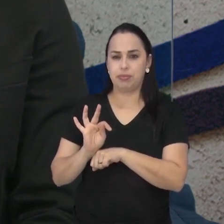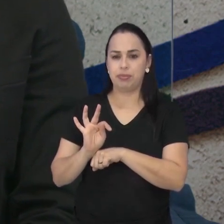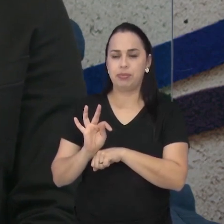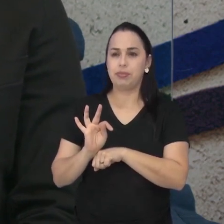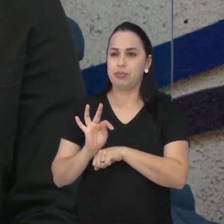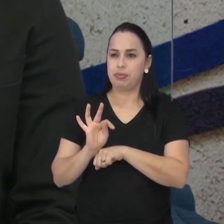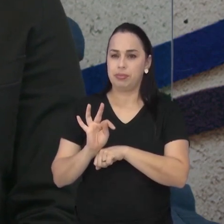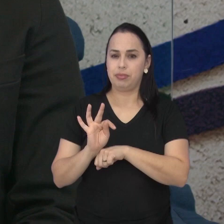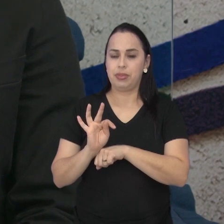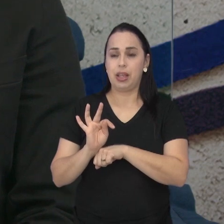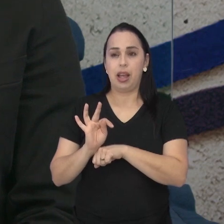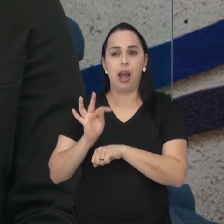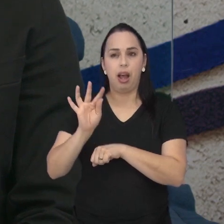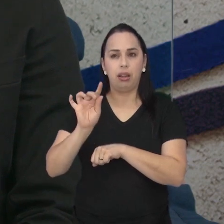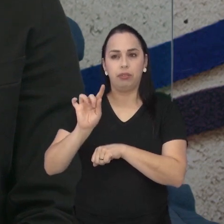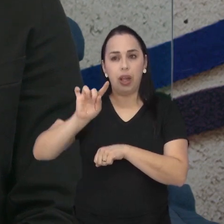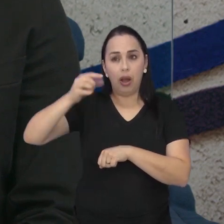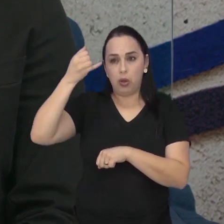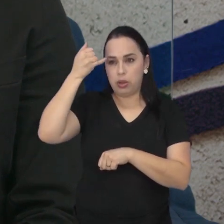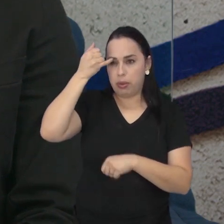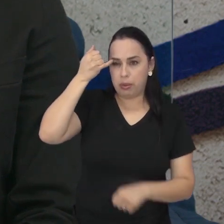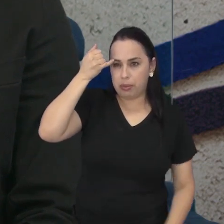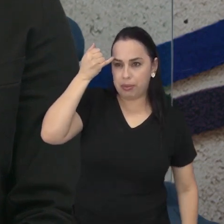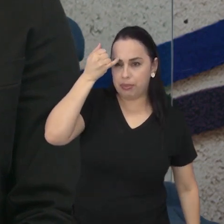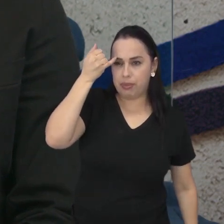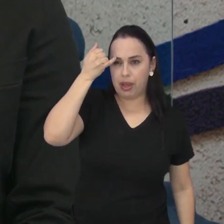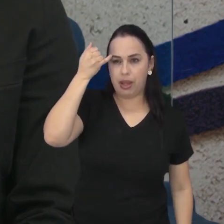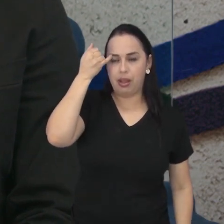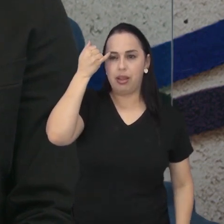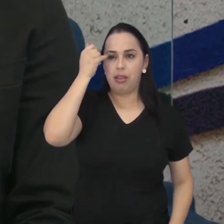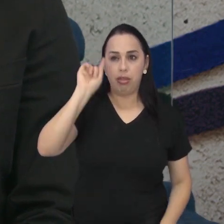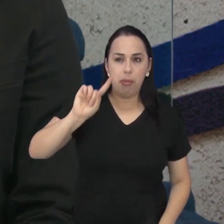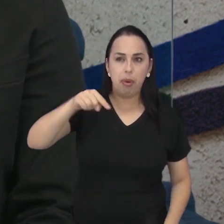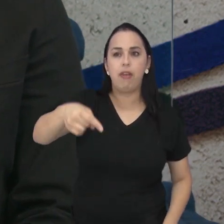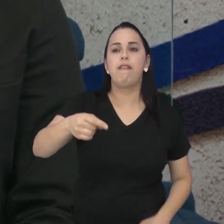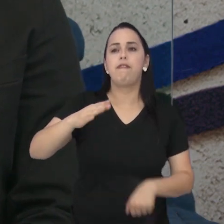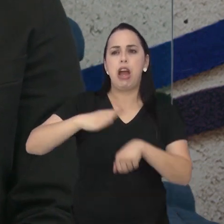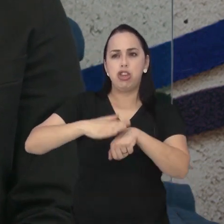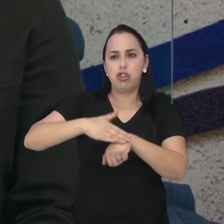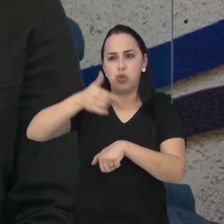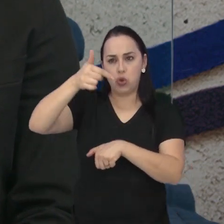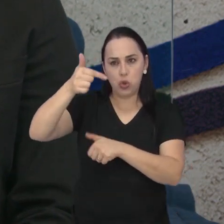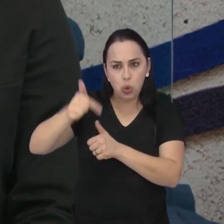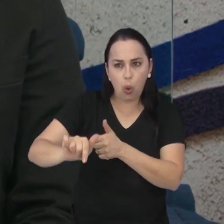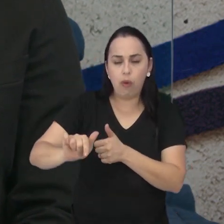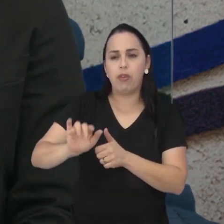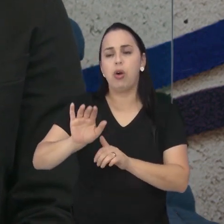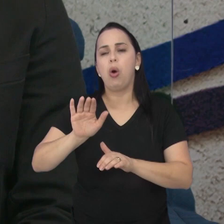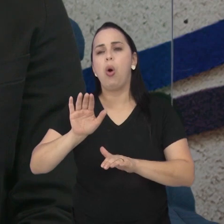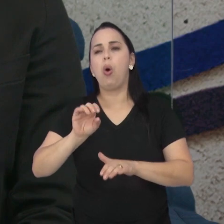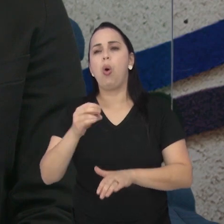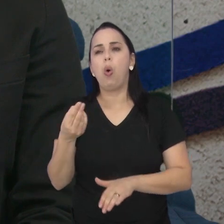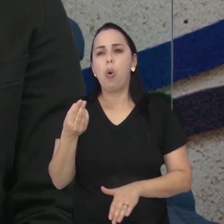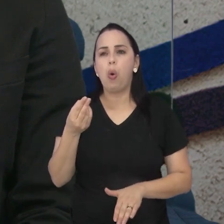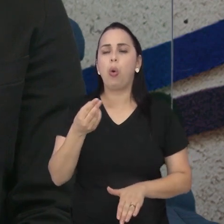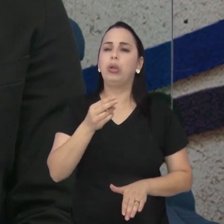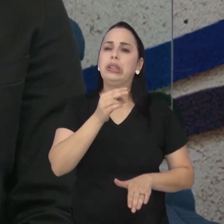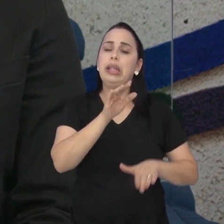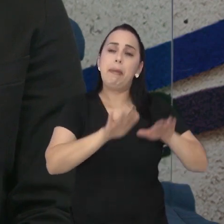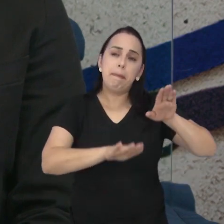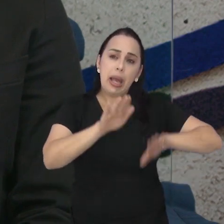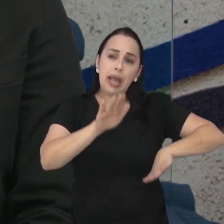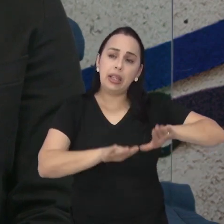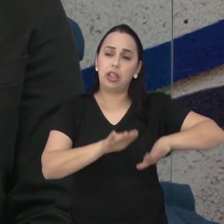ela sai, a micropigmentação, ela precisa ser renovada, dependendo da pele